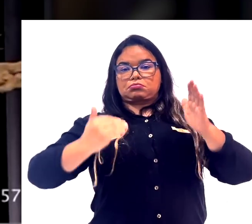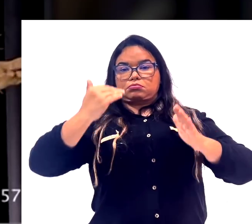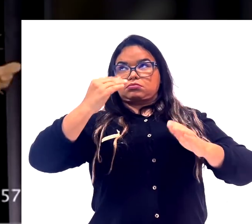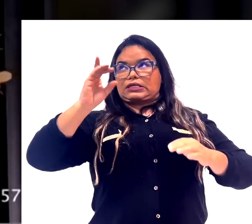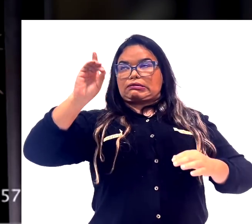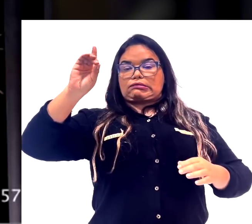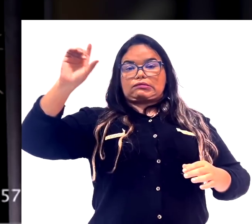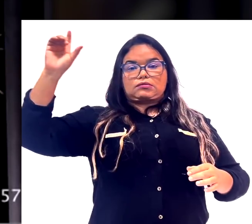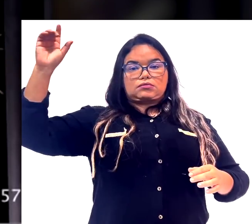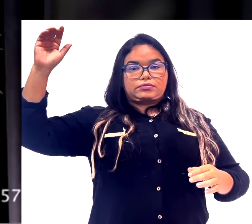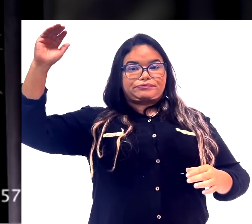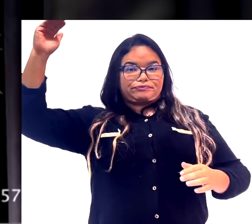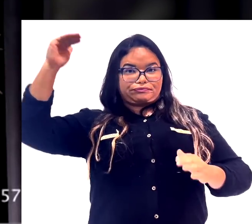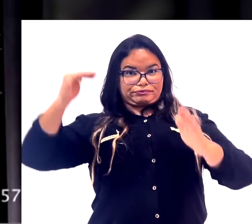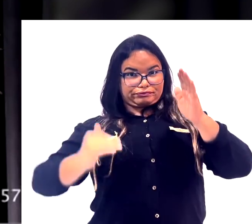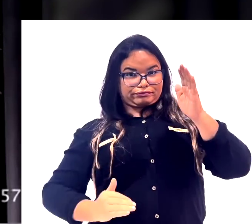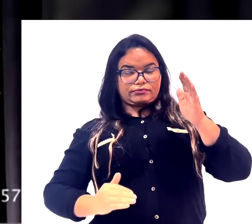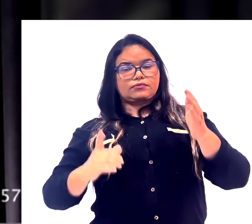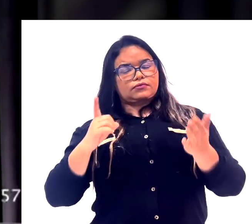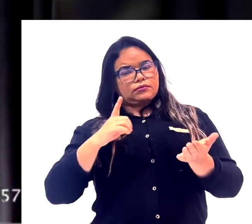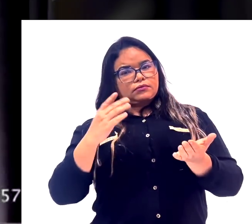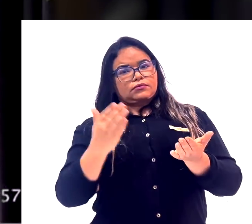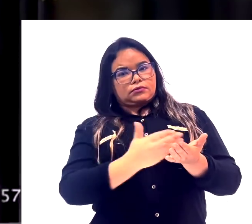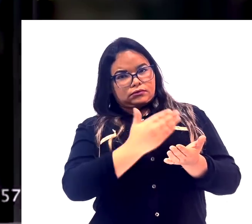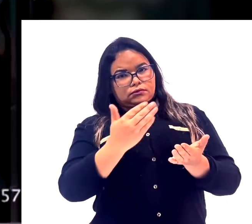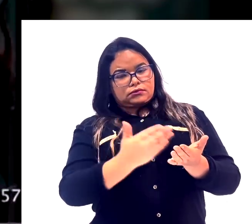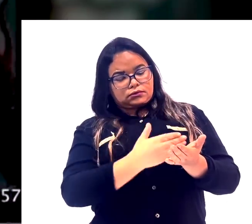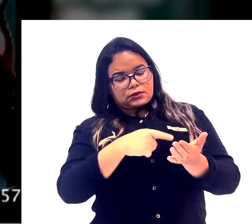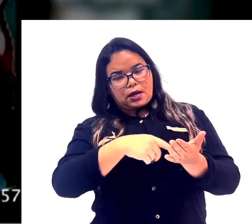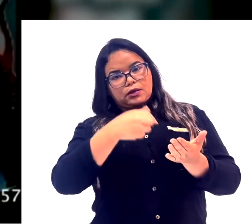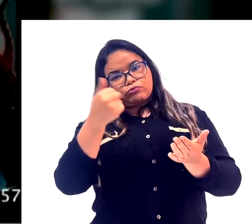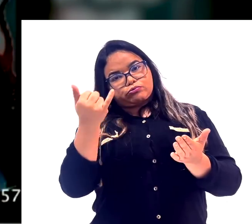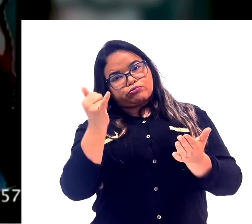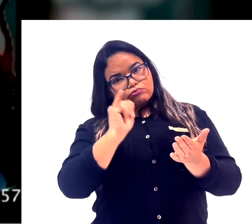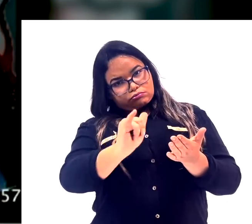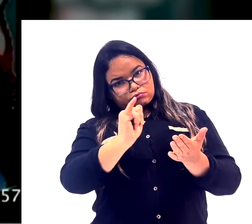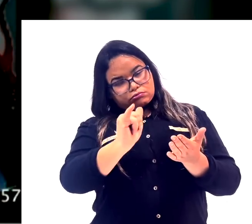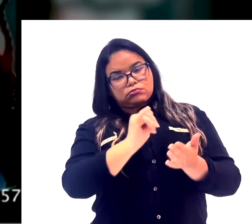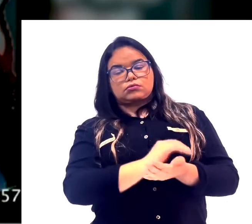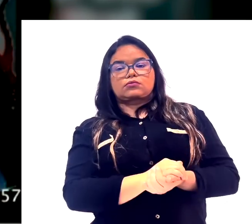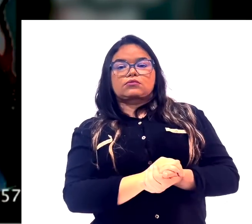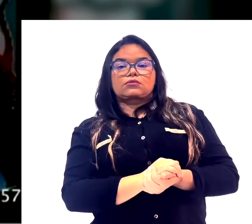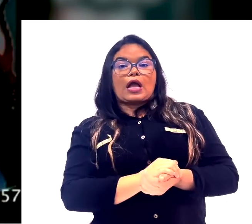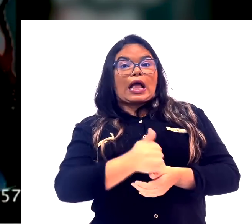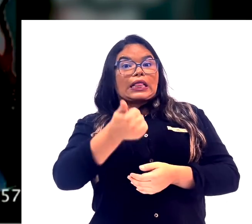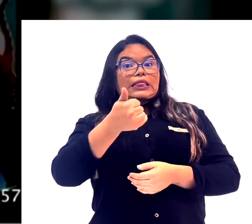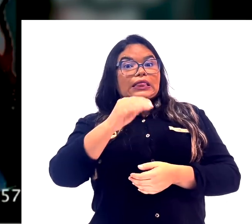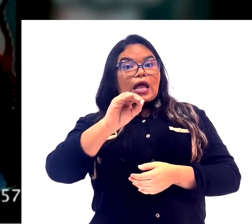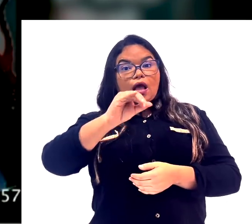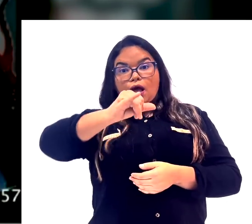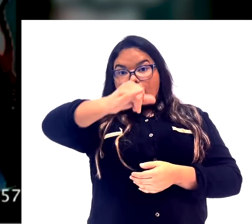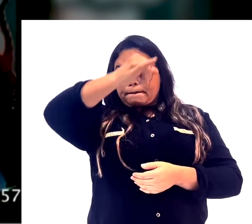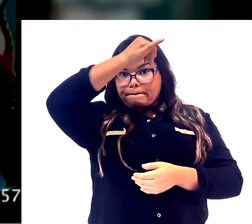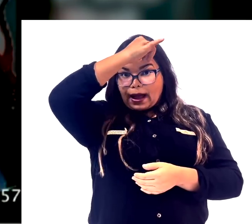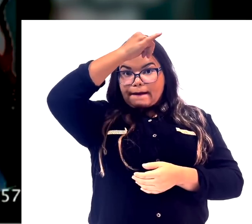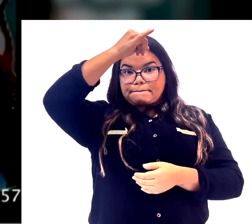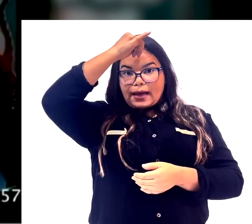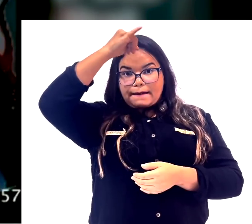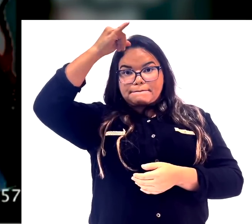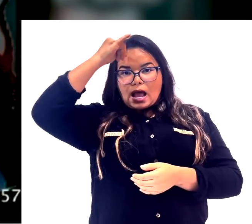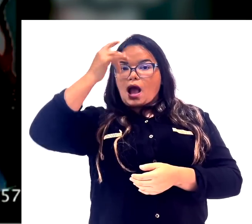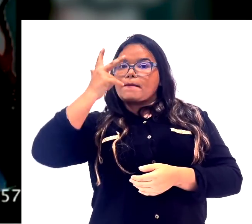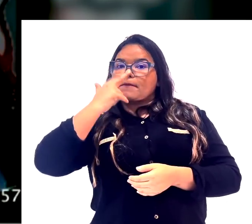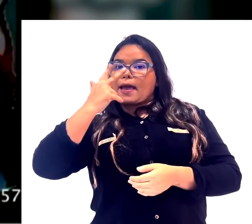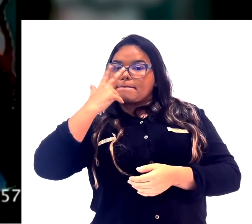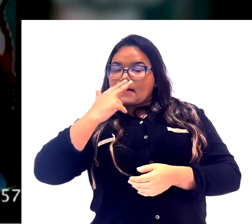o que está escrito. Isto é o que está sendo dito aqui. E quanto aos 10 chifres daquele mesmo reino que se levantarão,